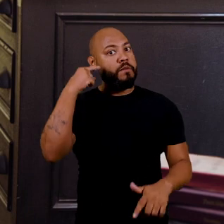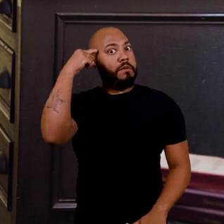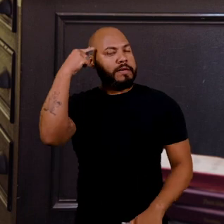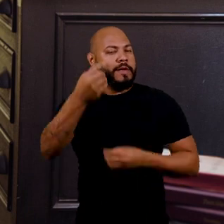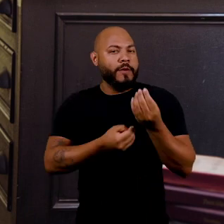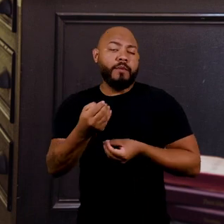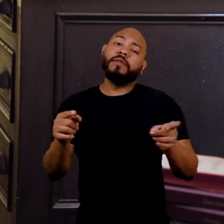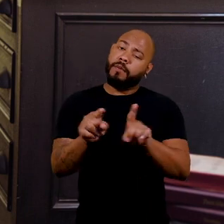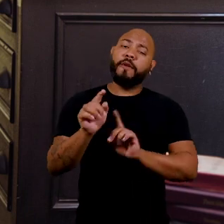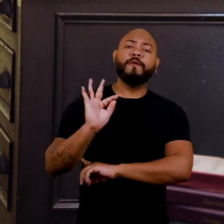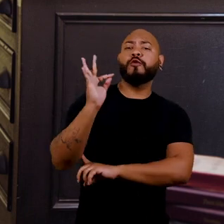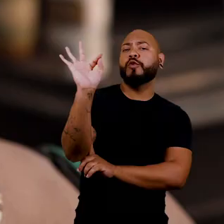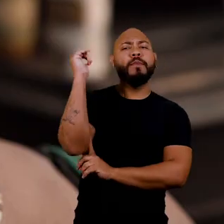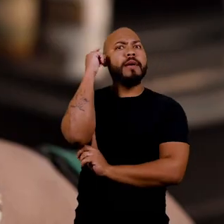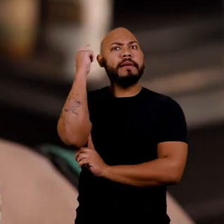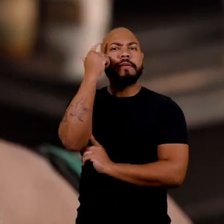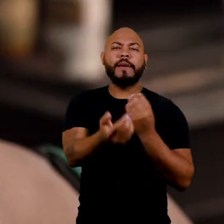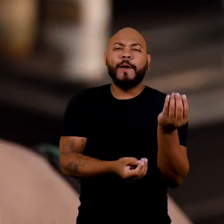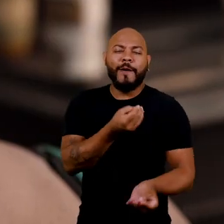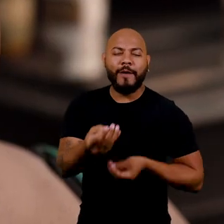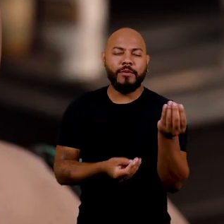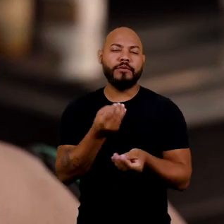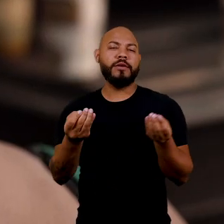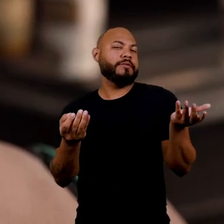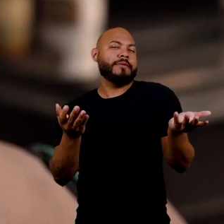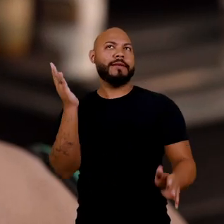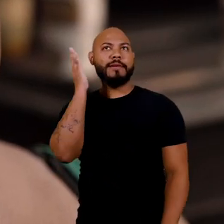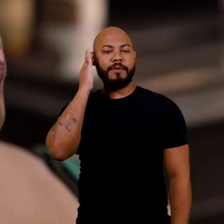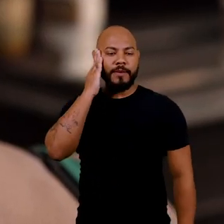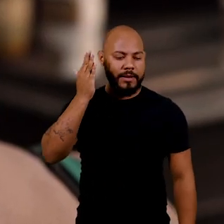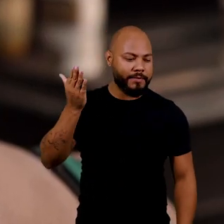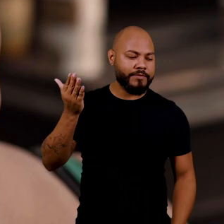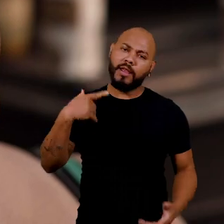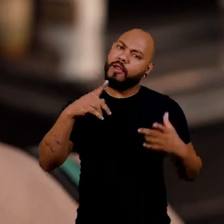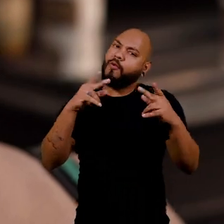nisso. E pensar no futuro é pensar que a gente tem que estar